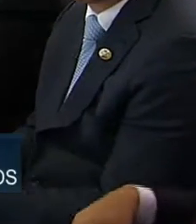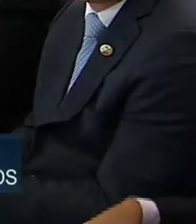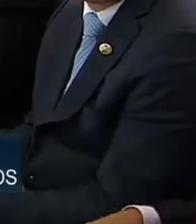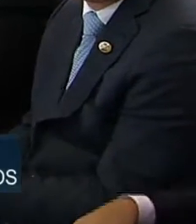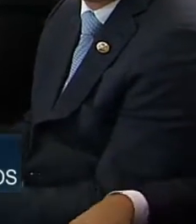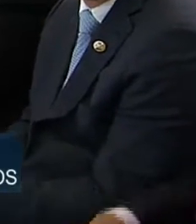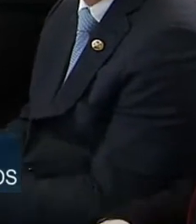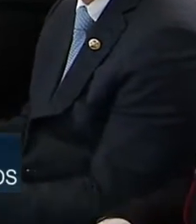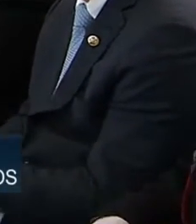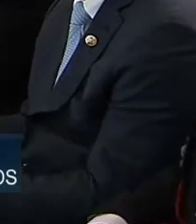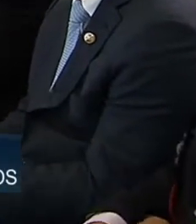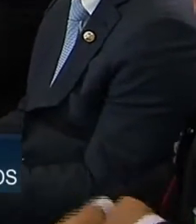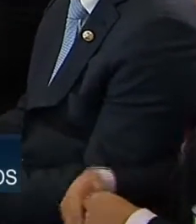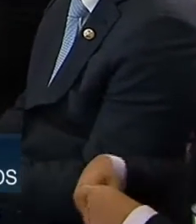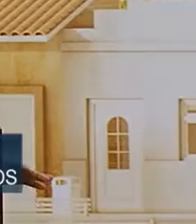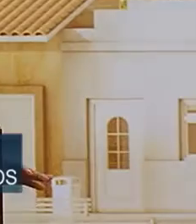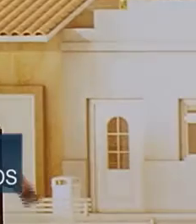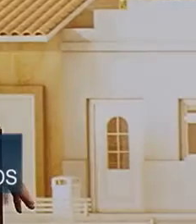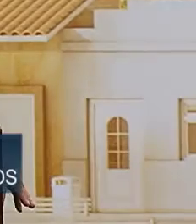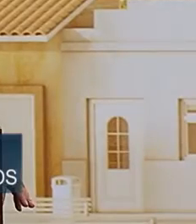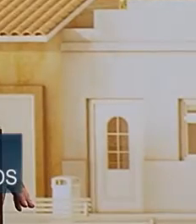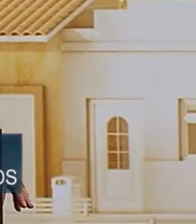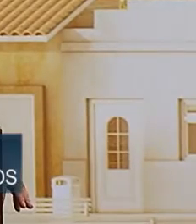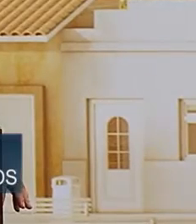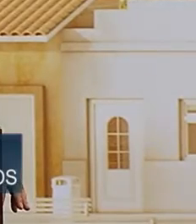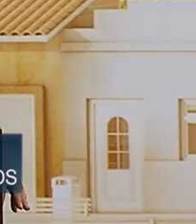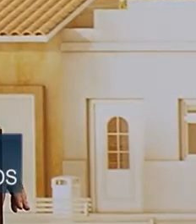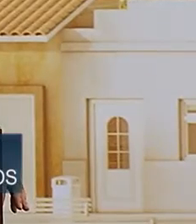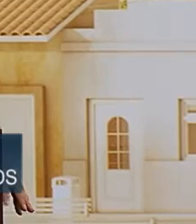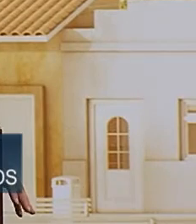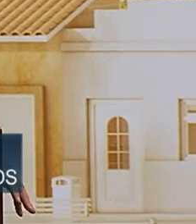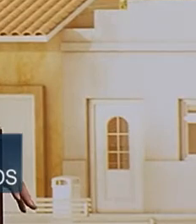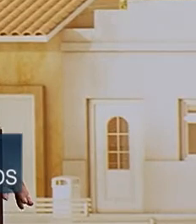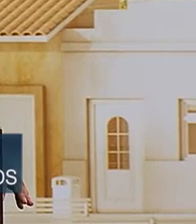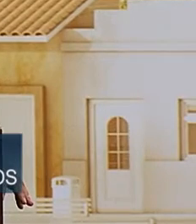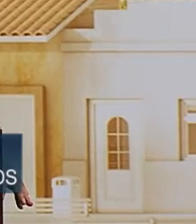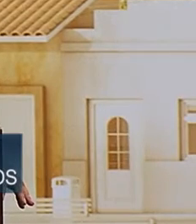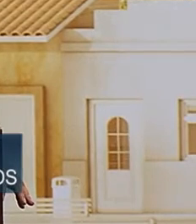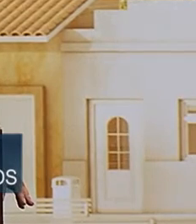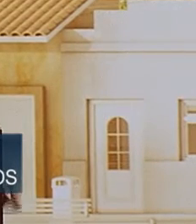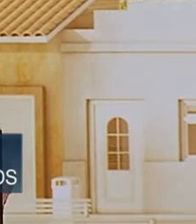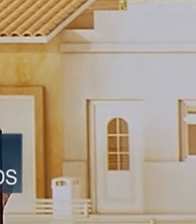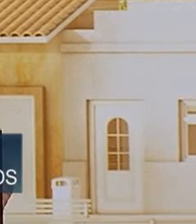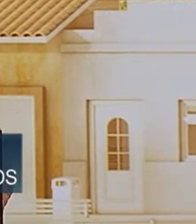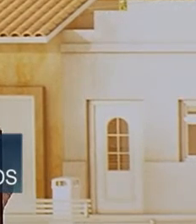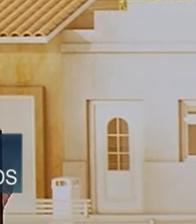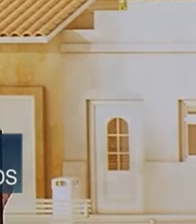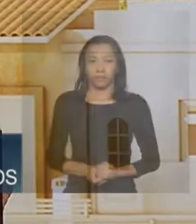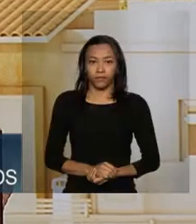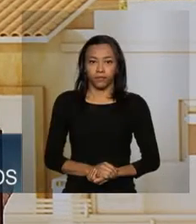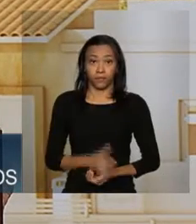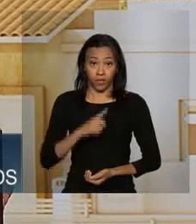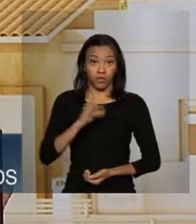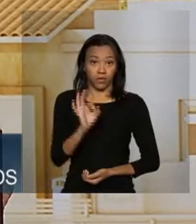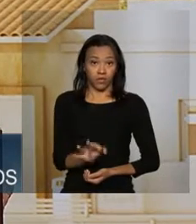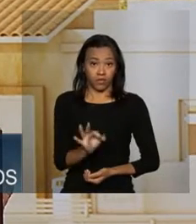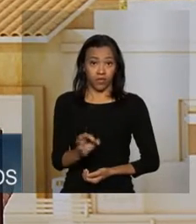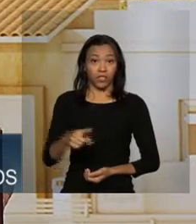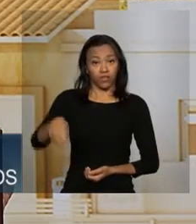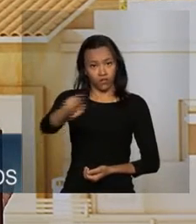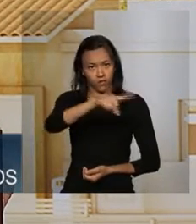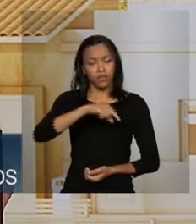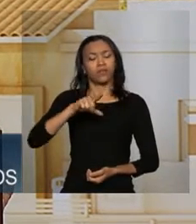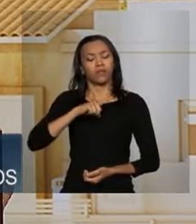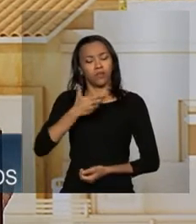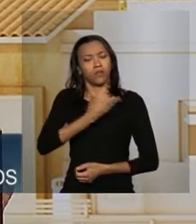dos municípios e clique em que vocês estão eu tenho certeza que vocês têm amigos que vocês